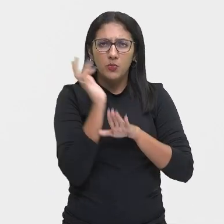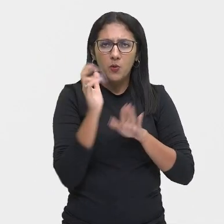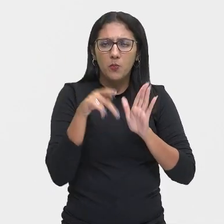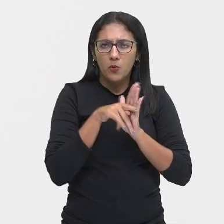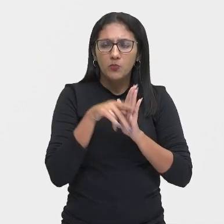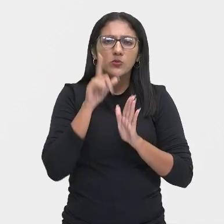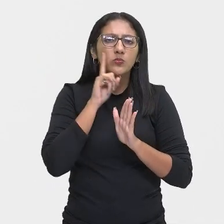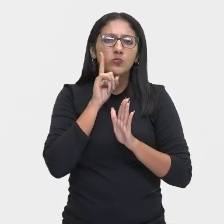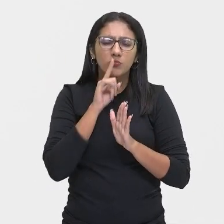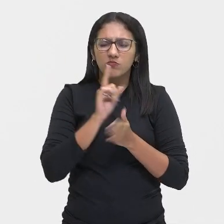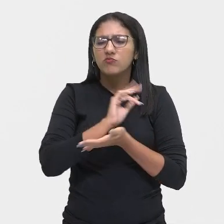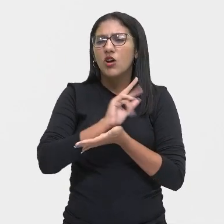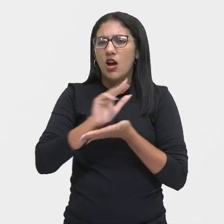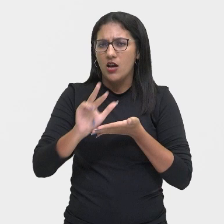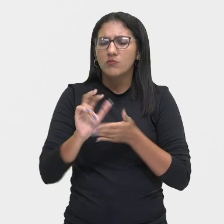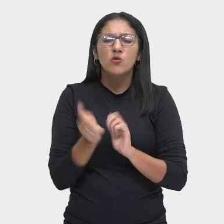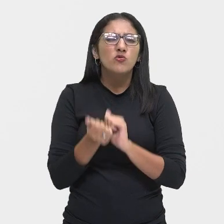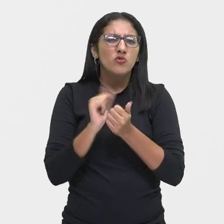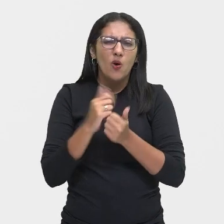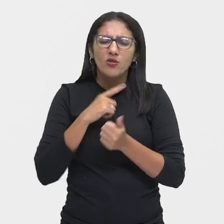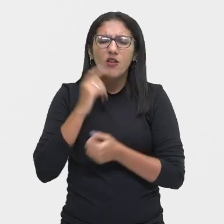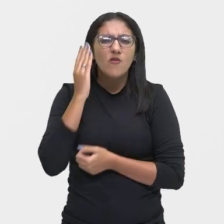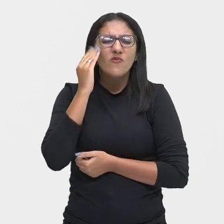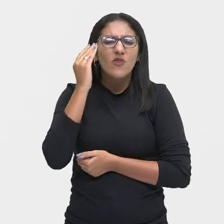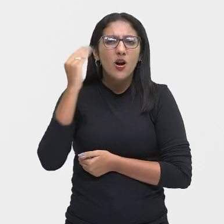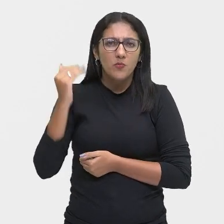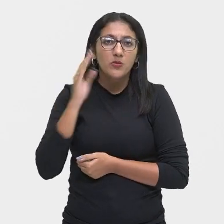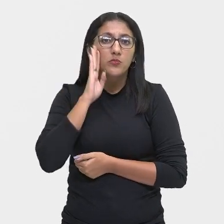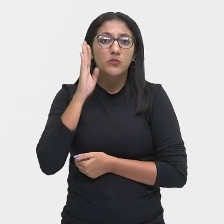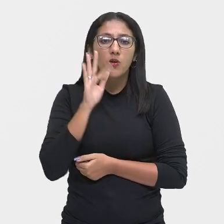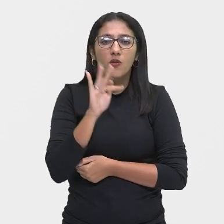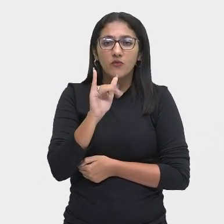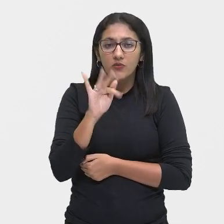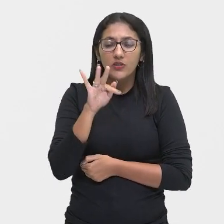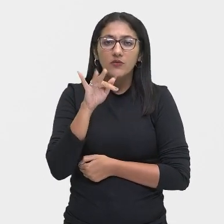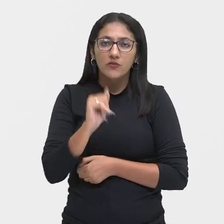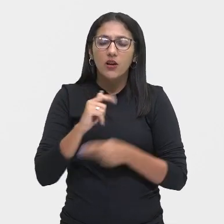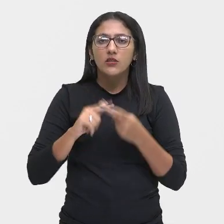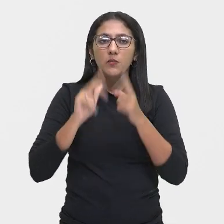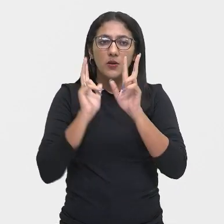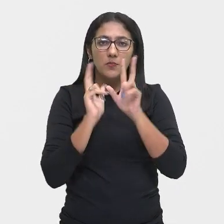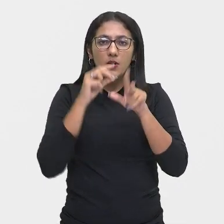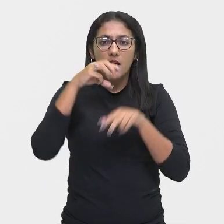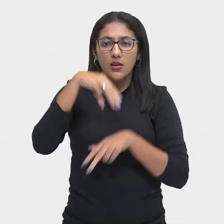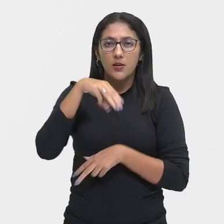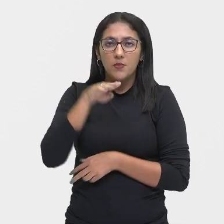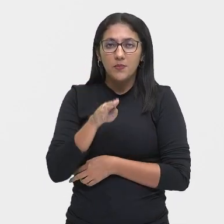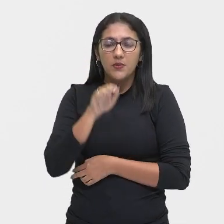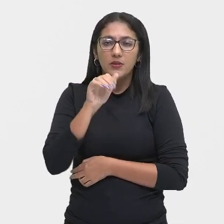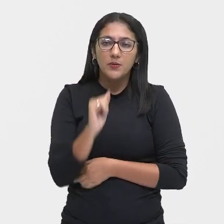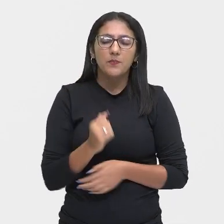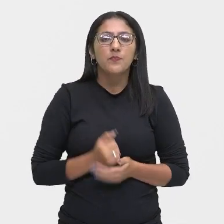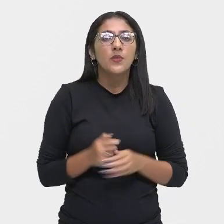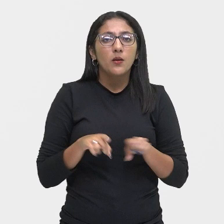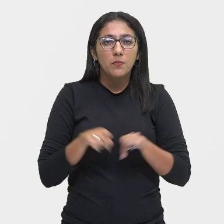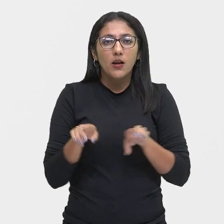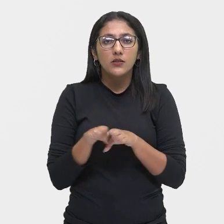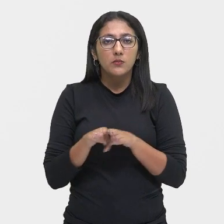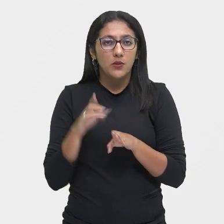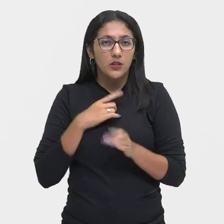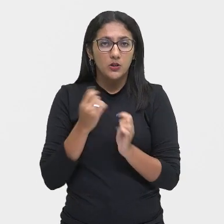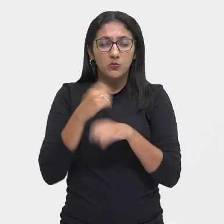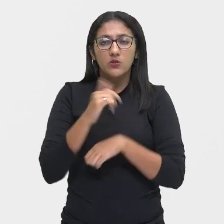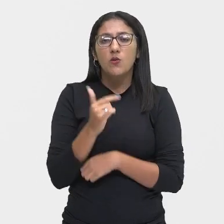americano, etc. Né? Os jogos mais famosos são FIFA e NBA, mas de simulação nós também podemos citar jogos